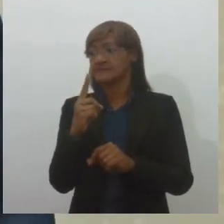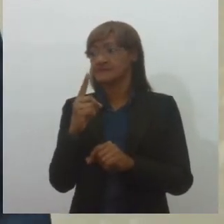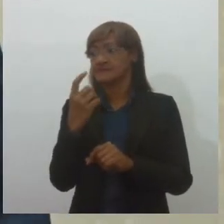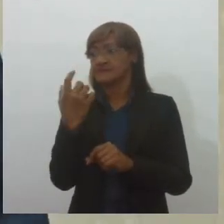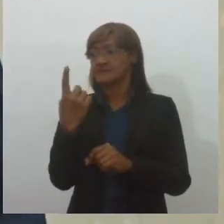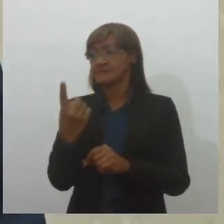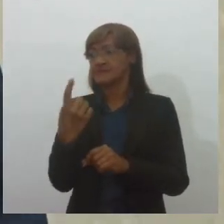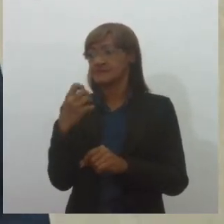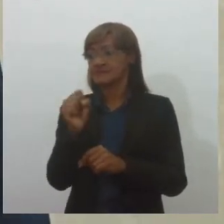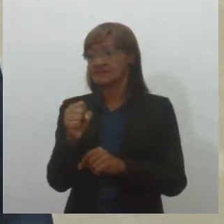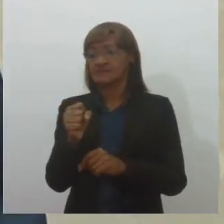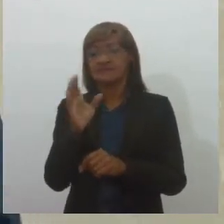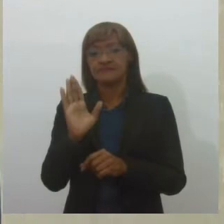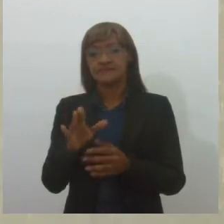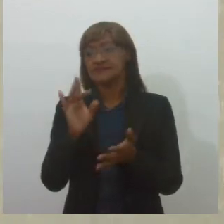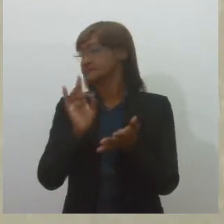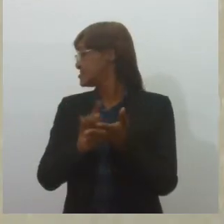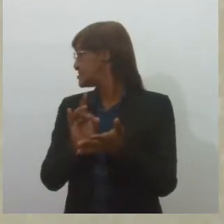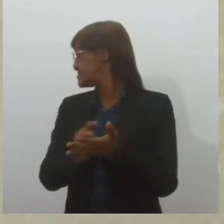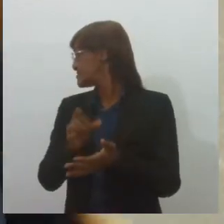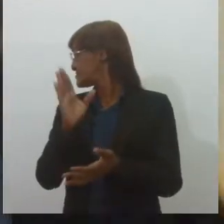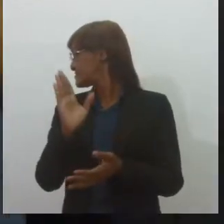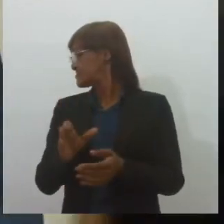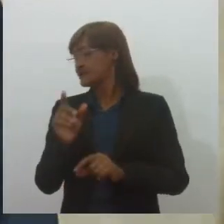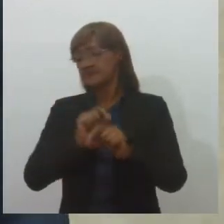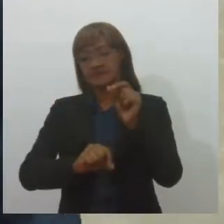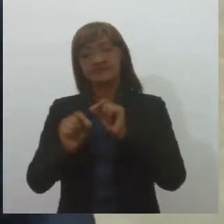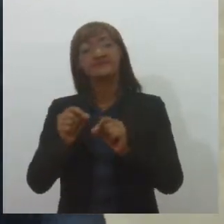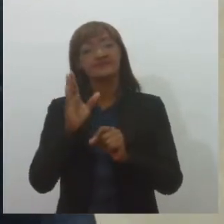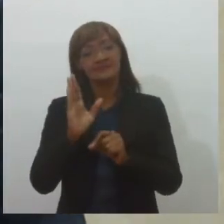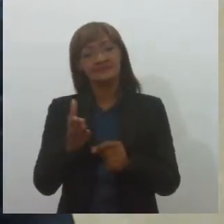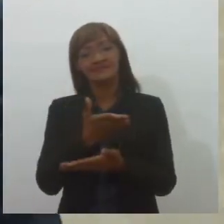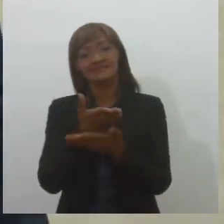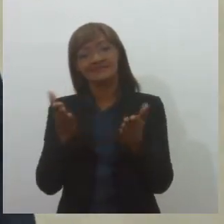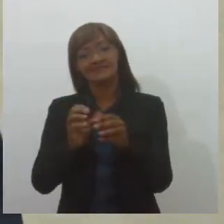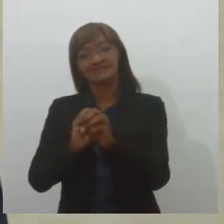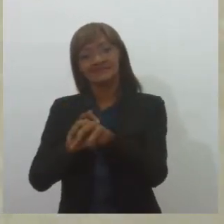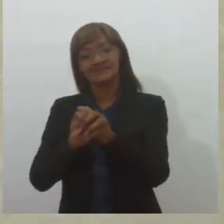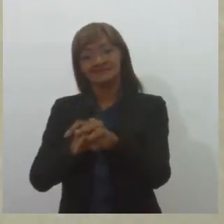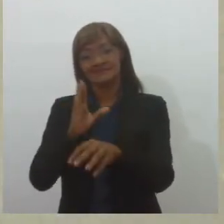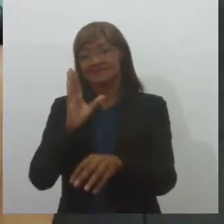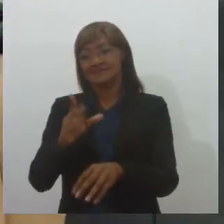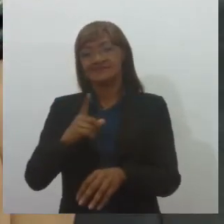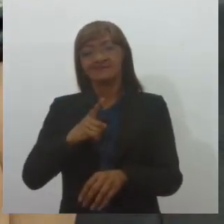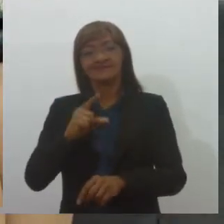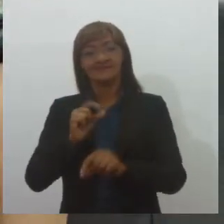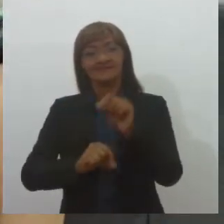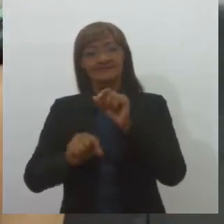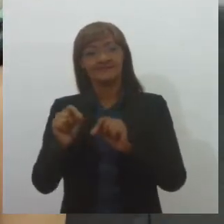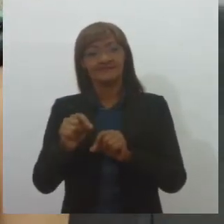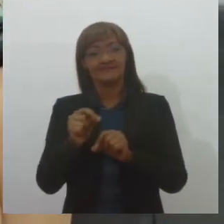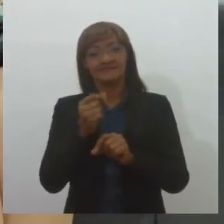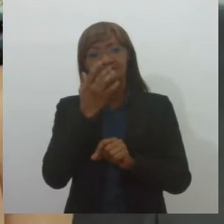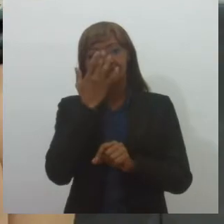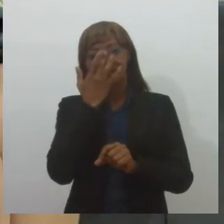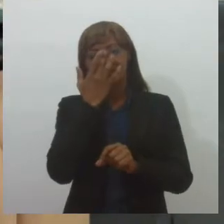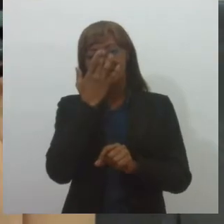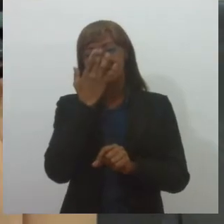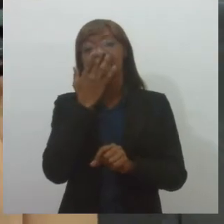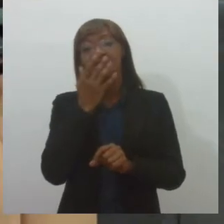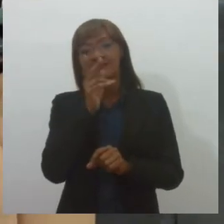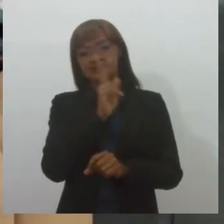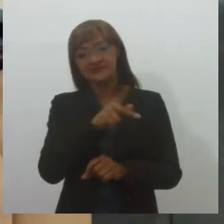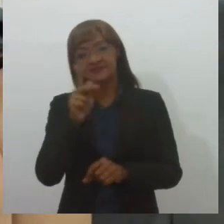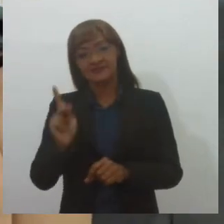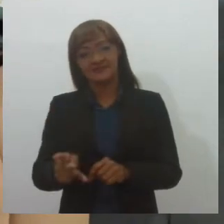Bernard Charlot é considerado o expoente da educação contemporânea há 19 anos o